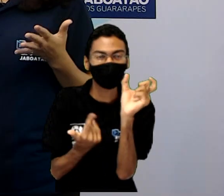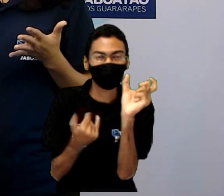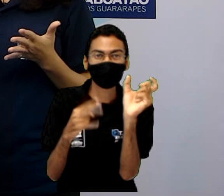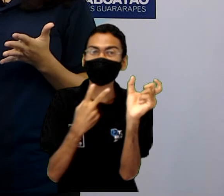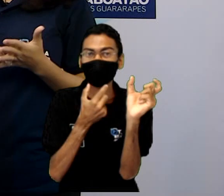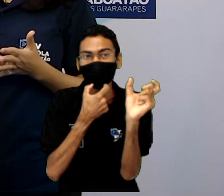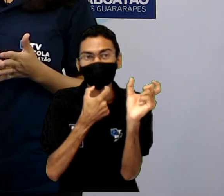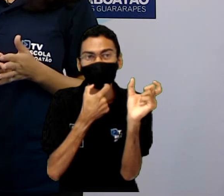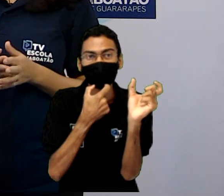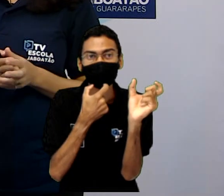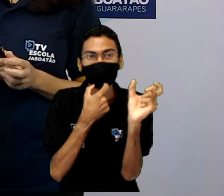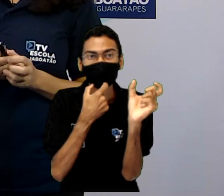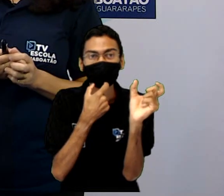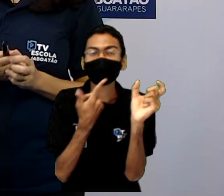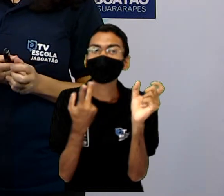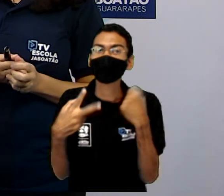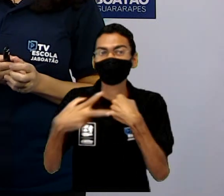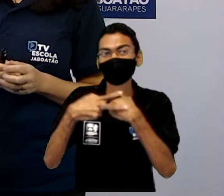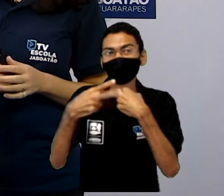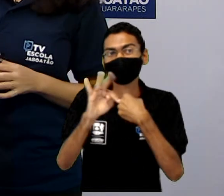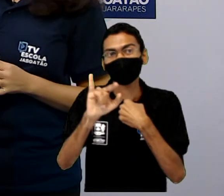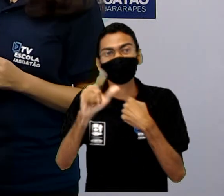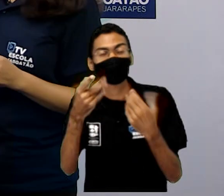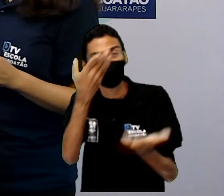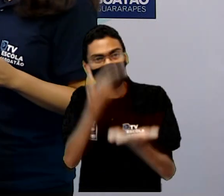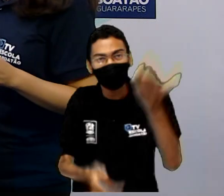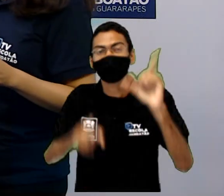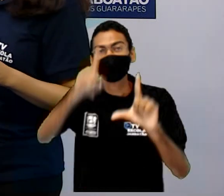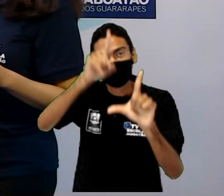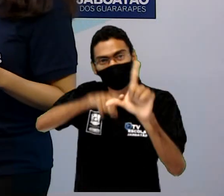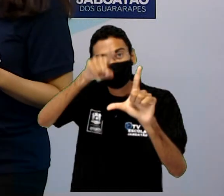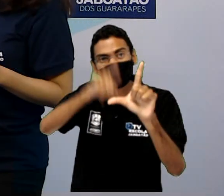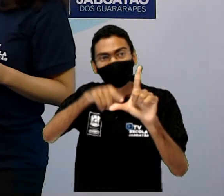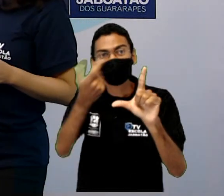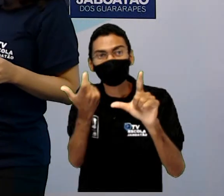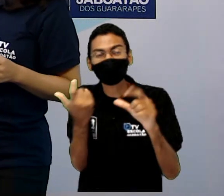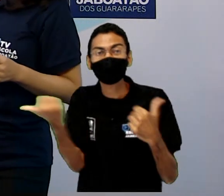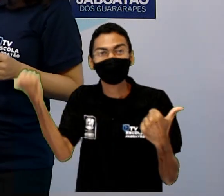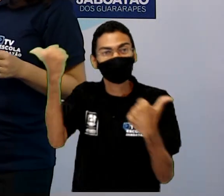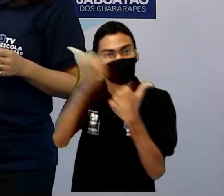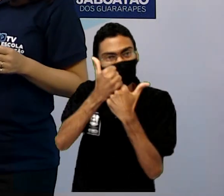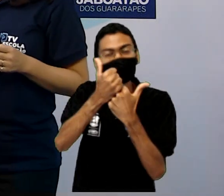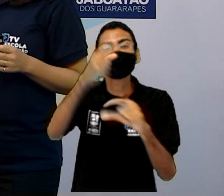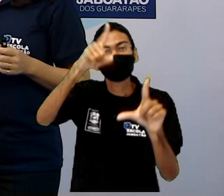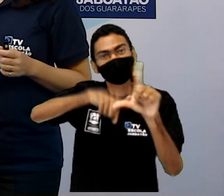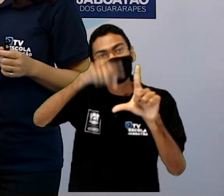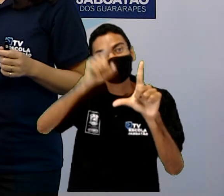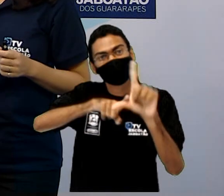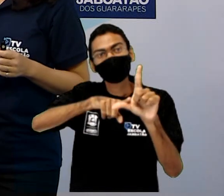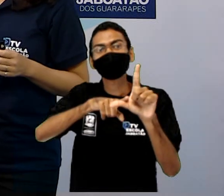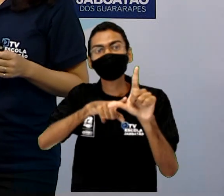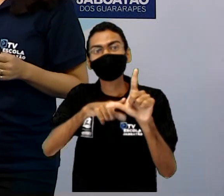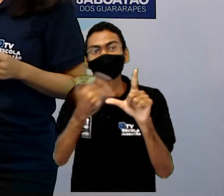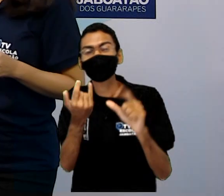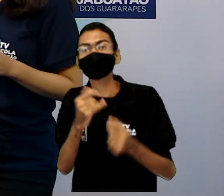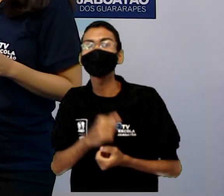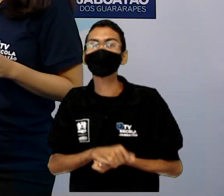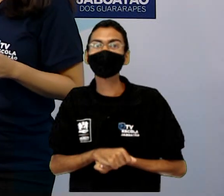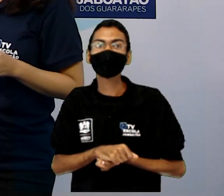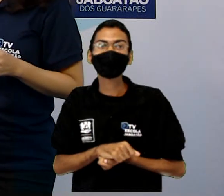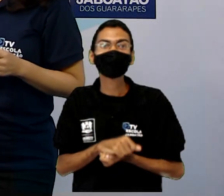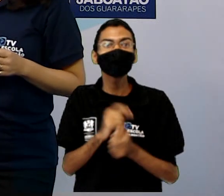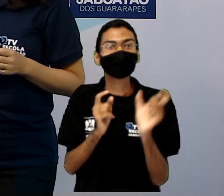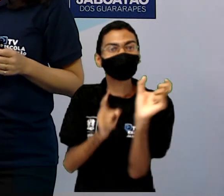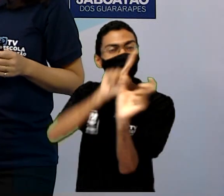a gente vai perder uma letra. E no lugar desta letra, a gente coloca o apóstrofo, que é esta